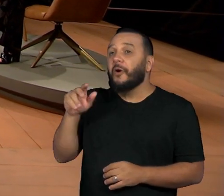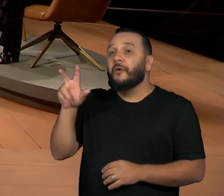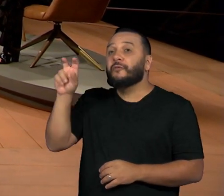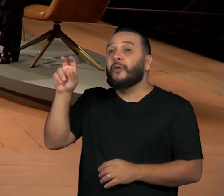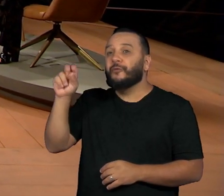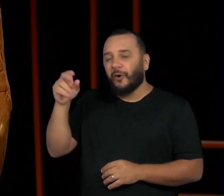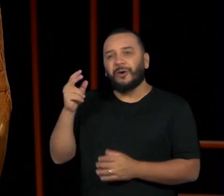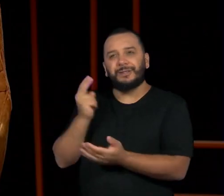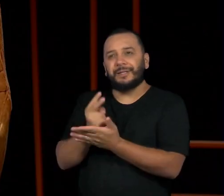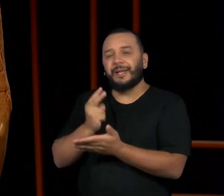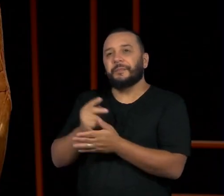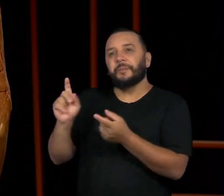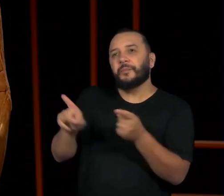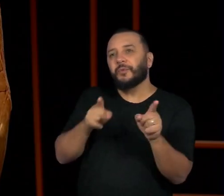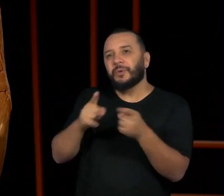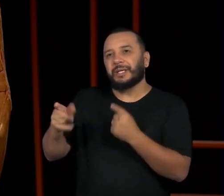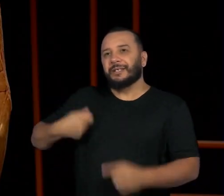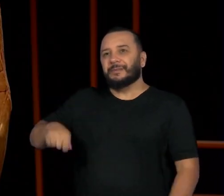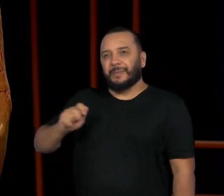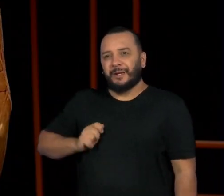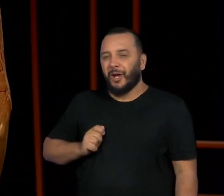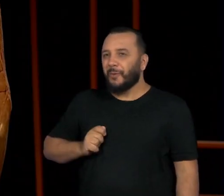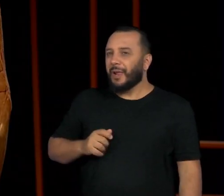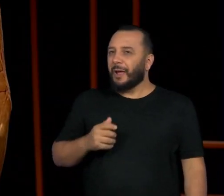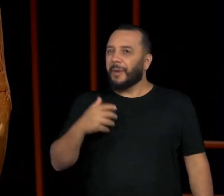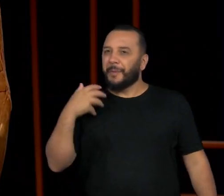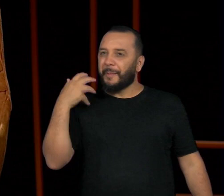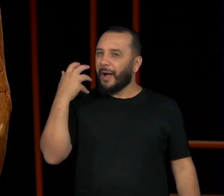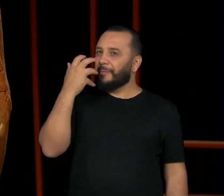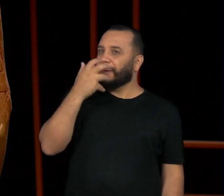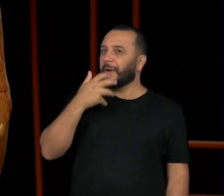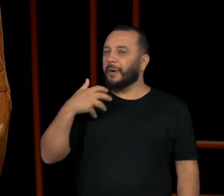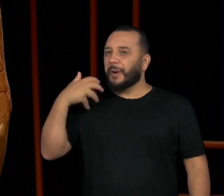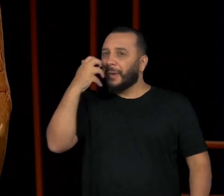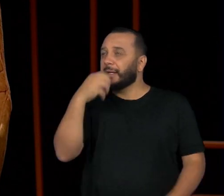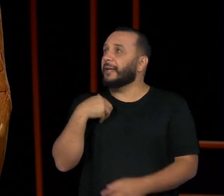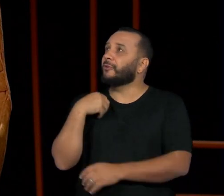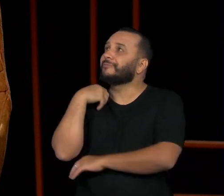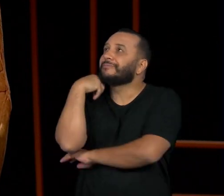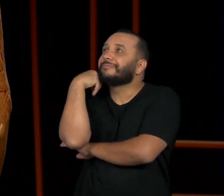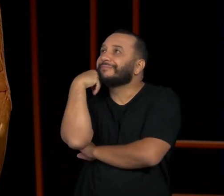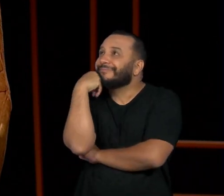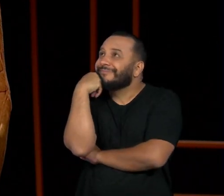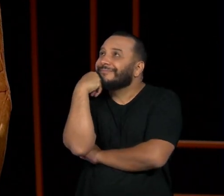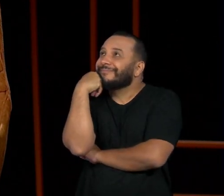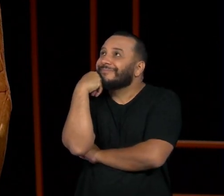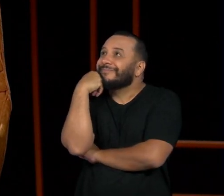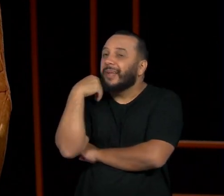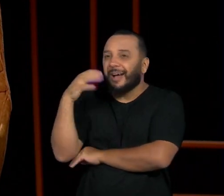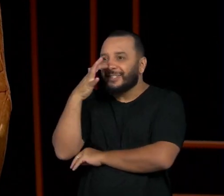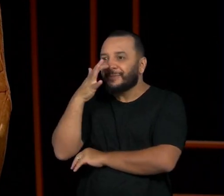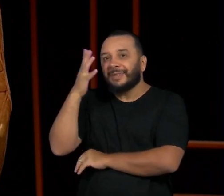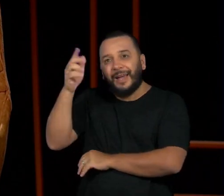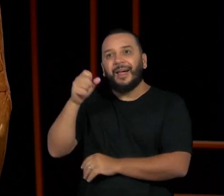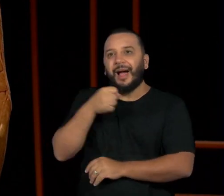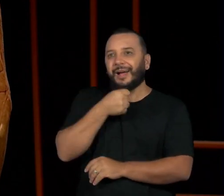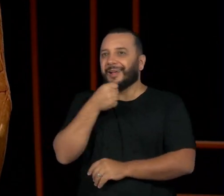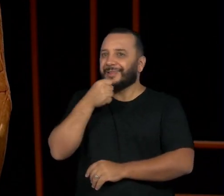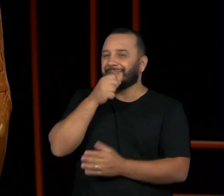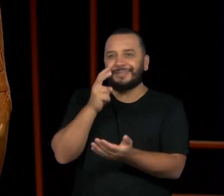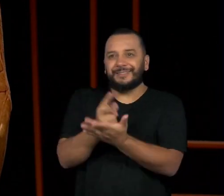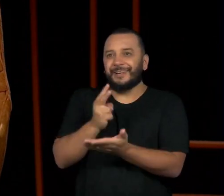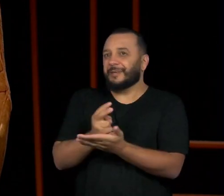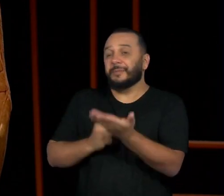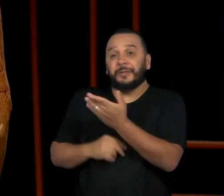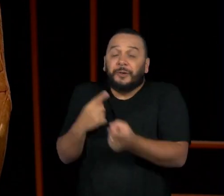Rose. E entendo, metafisicamente, existencialmente falando, que a música foi o lugar onde minha